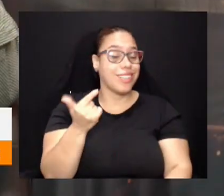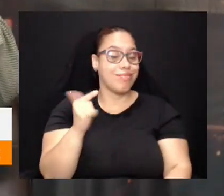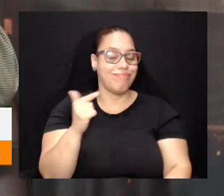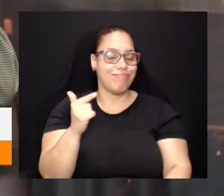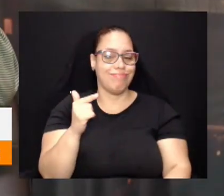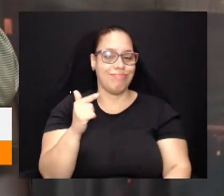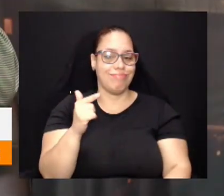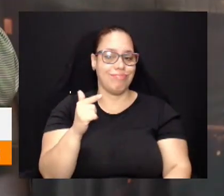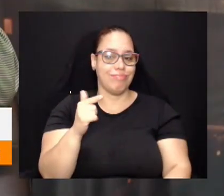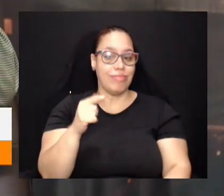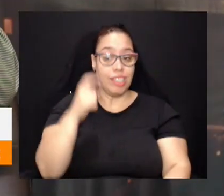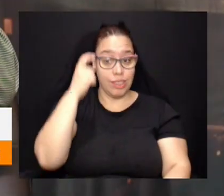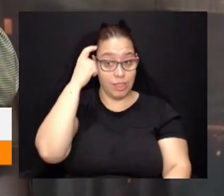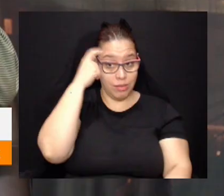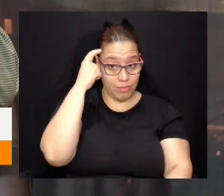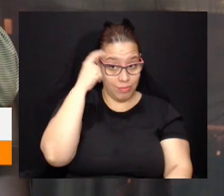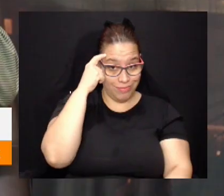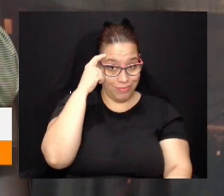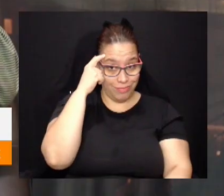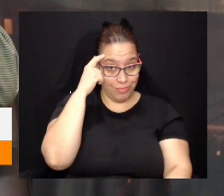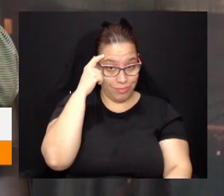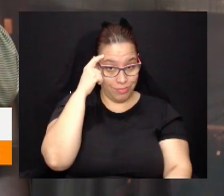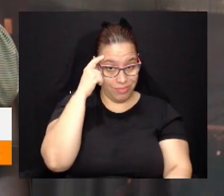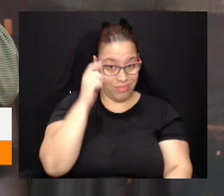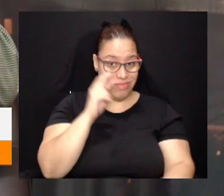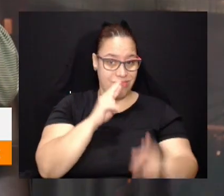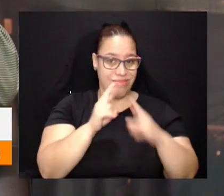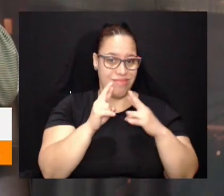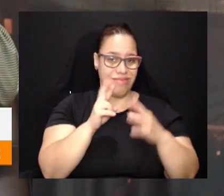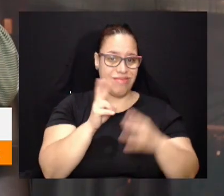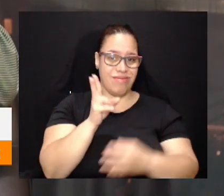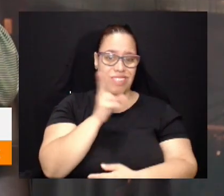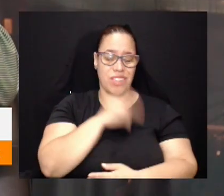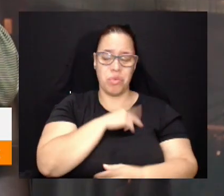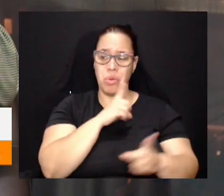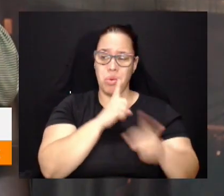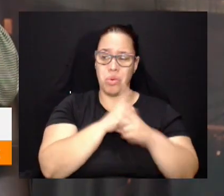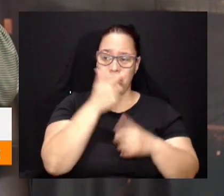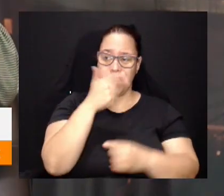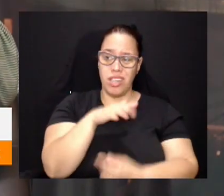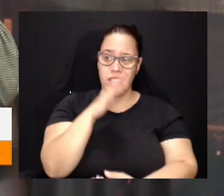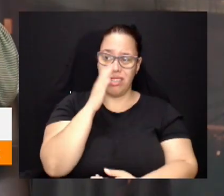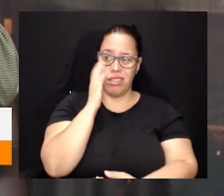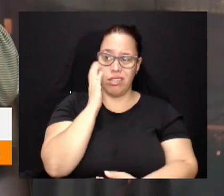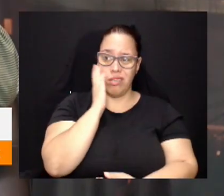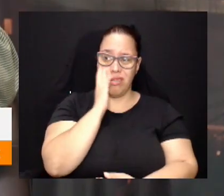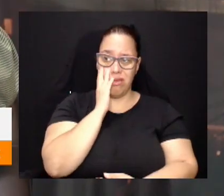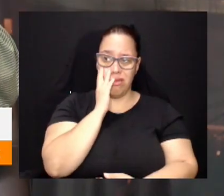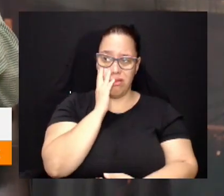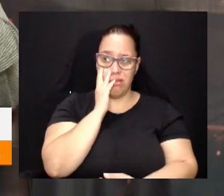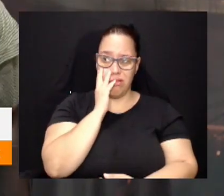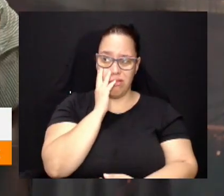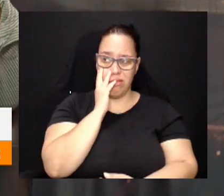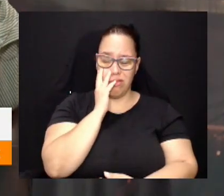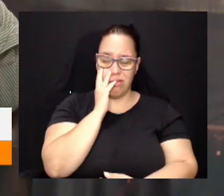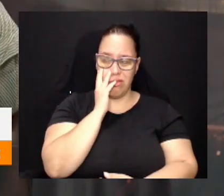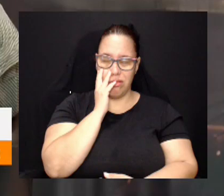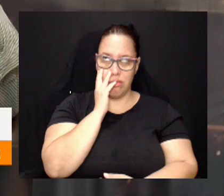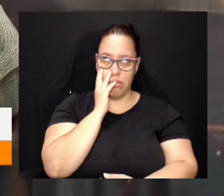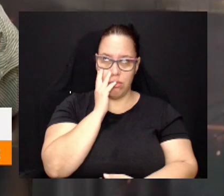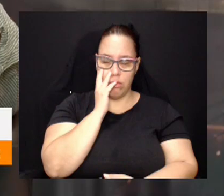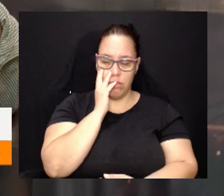pensa no relacionamento, você pensa assim, vou encontrar aquela pessoa de novo, né? E isso está trazendo